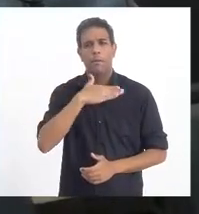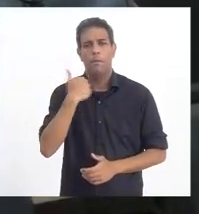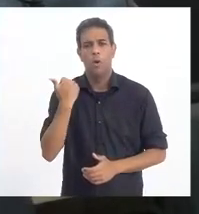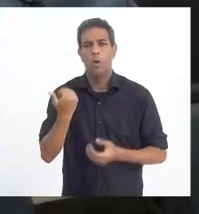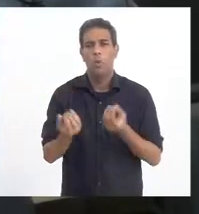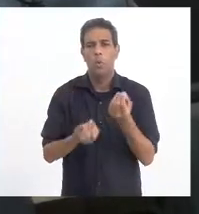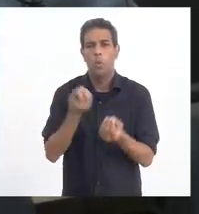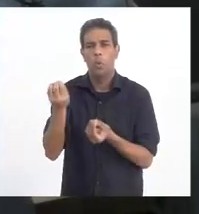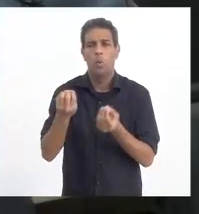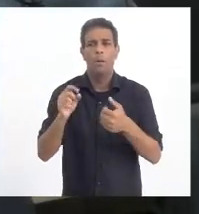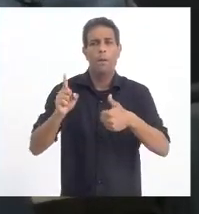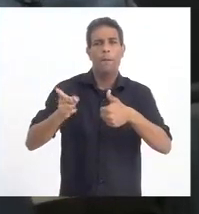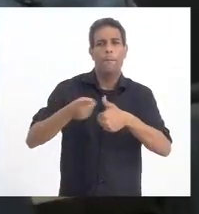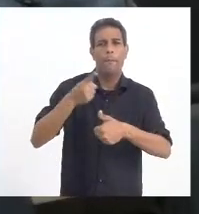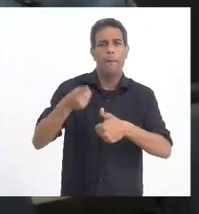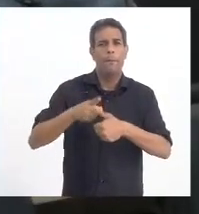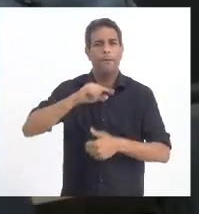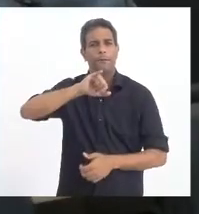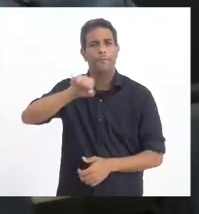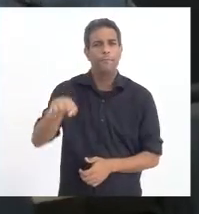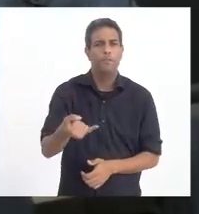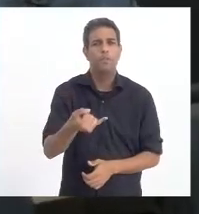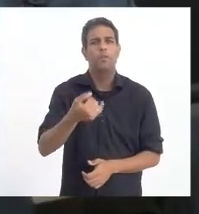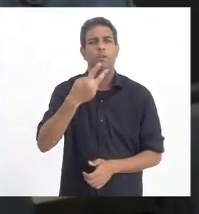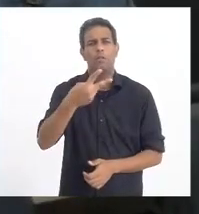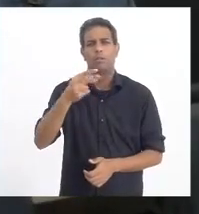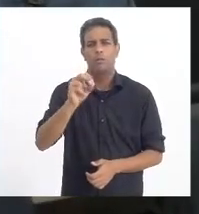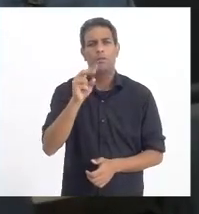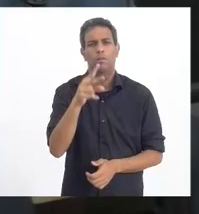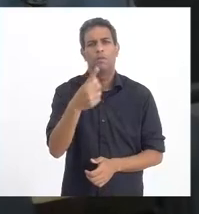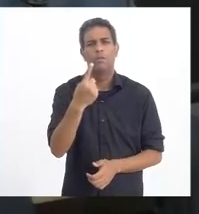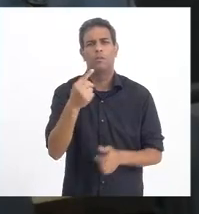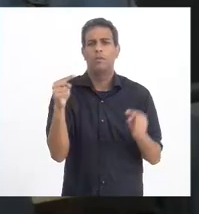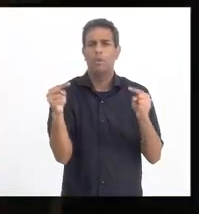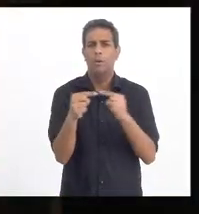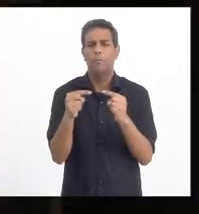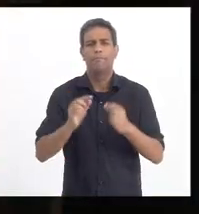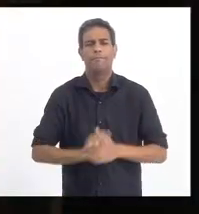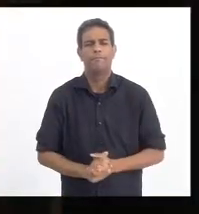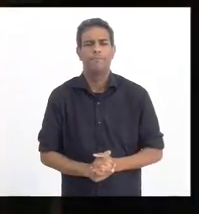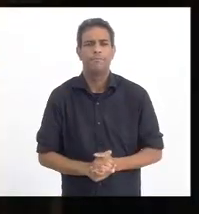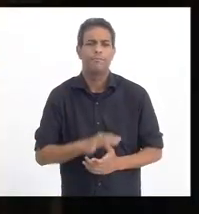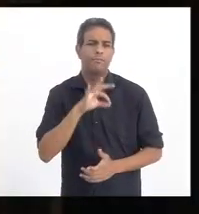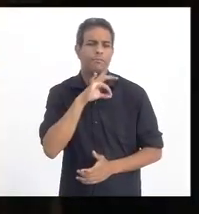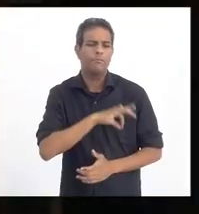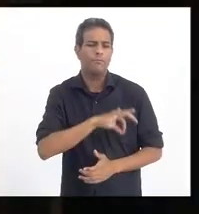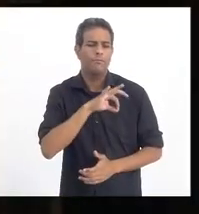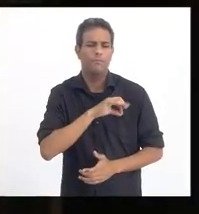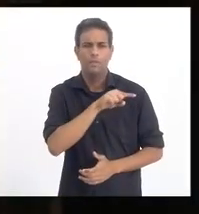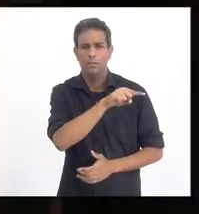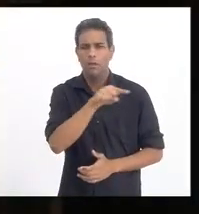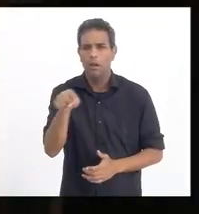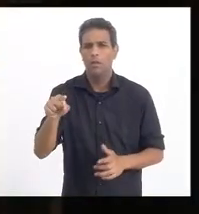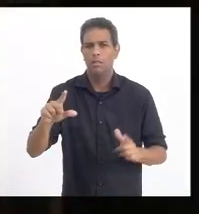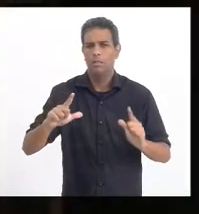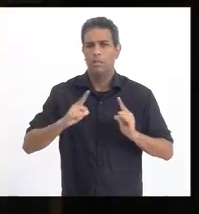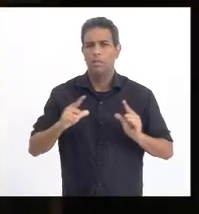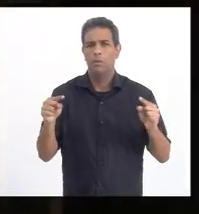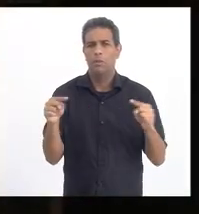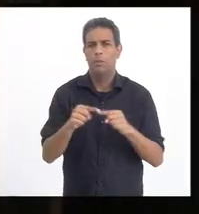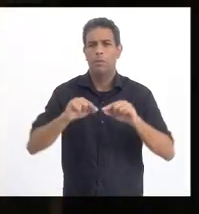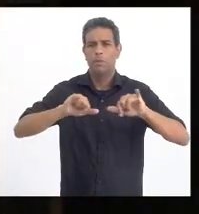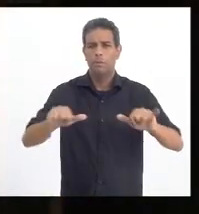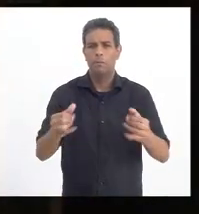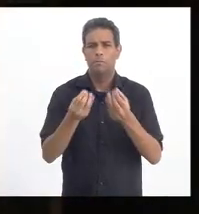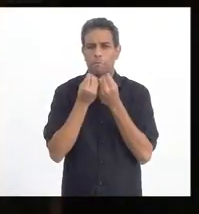falecerem a partir de Primeiro de Janeiro c2021 é o salário dessa Pensionista se